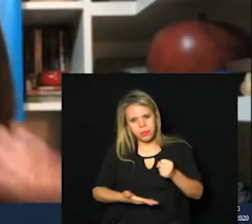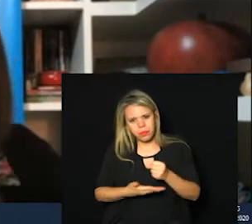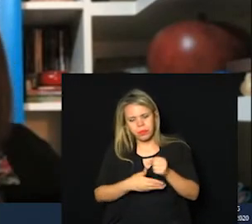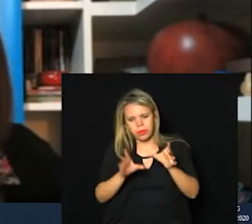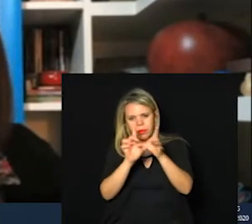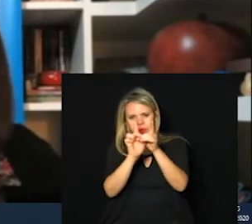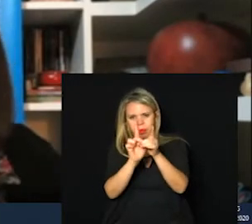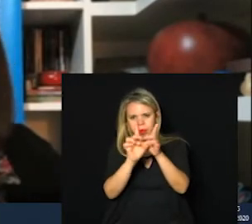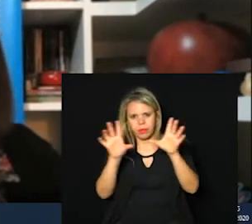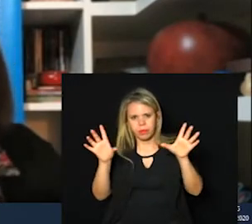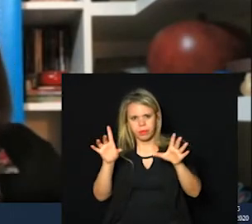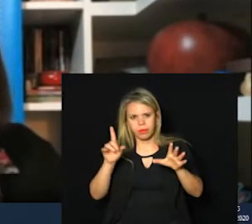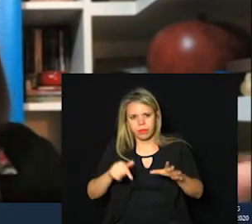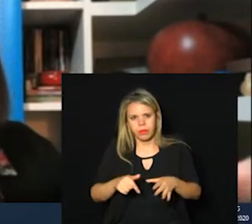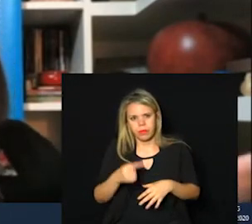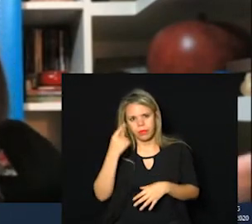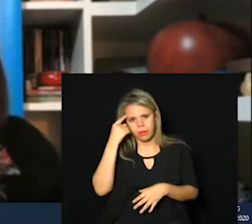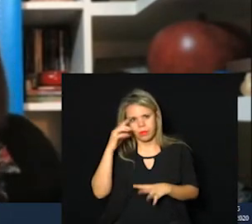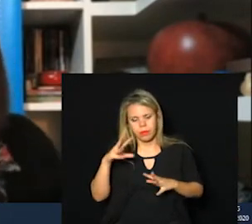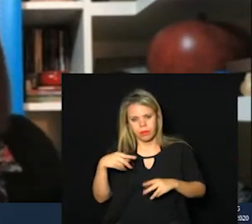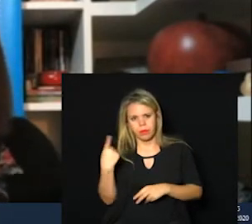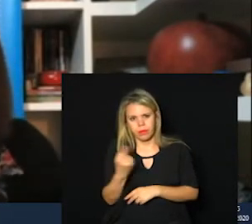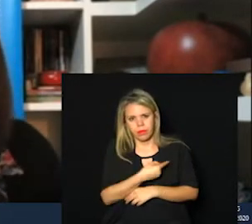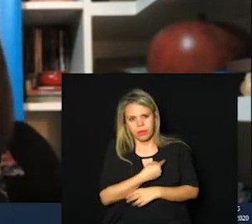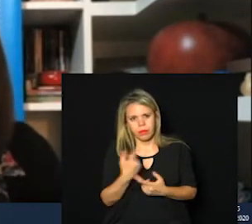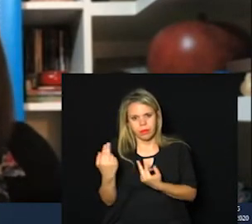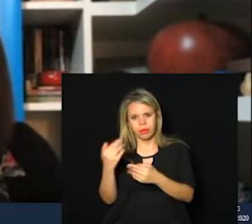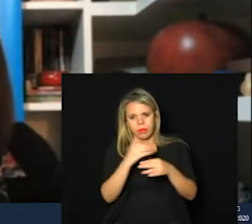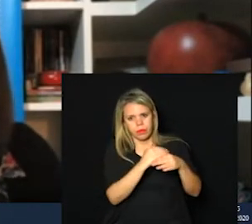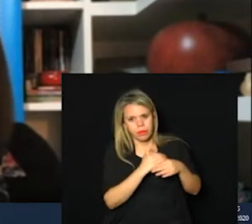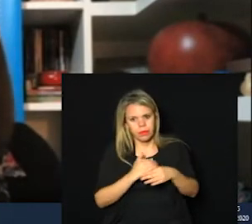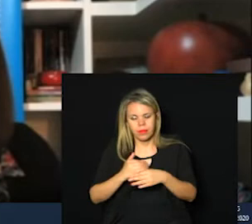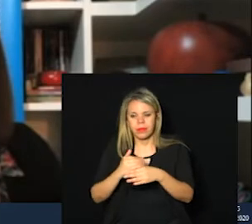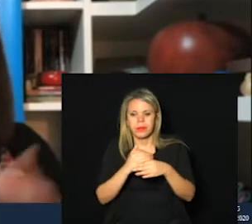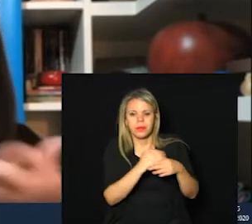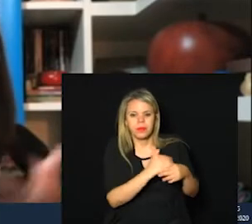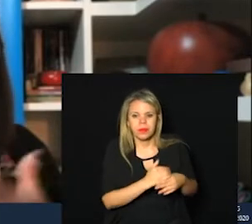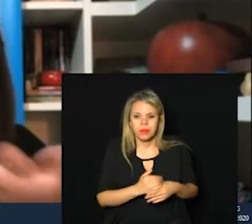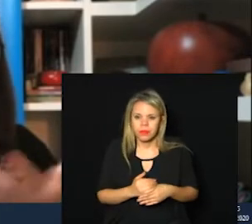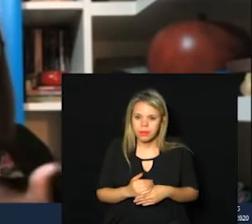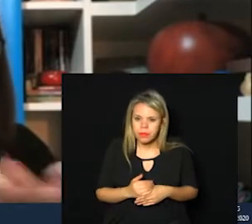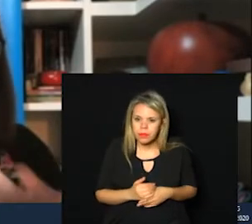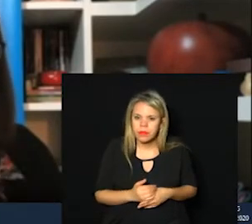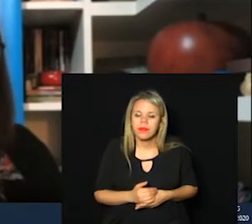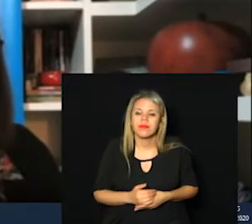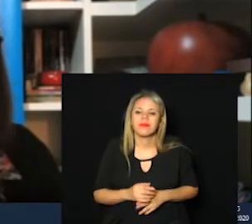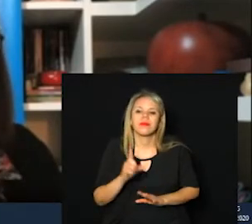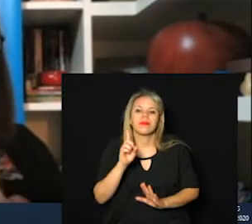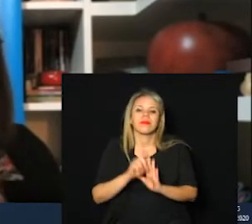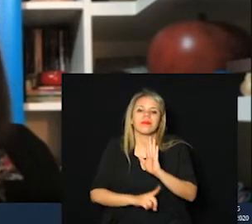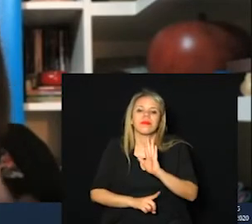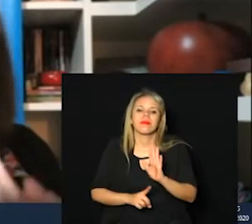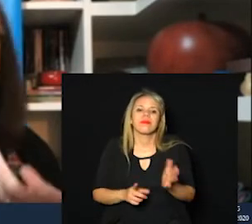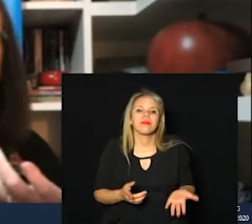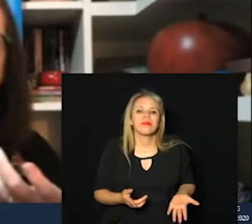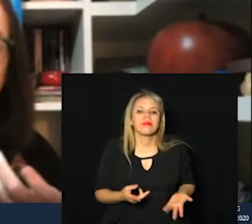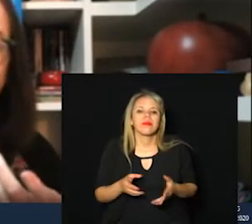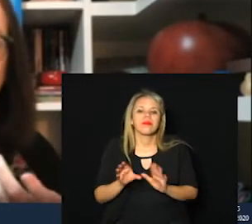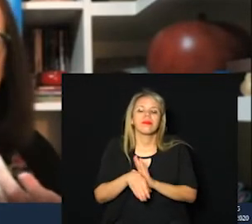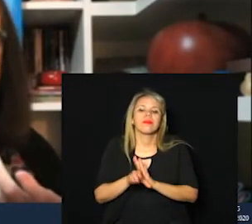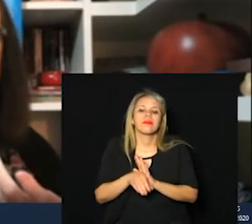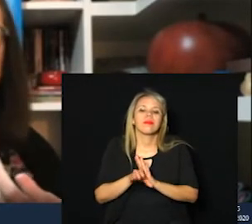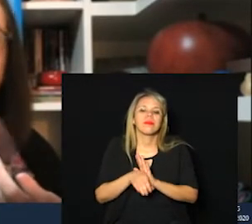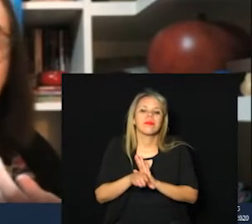democracia é a ideia de que todos somos iguais, né? A ideia do Estado de Direito, que eu vejo que é um conceito também